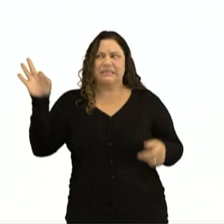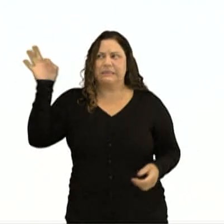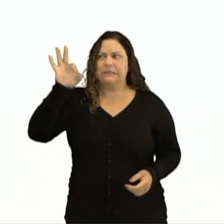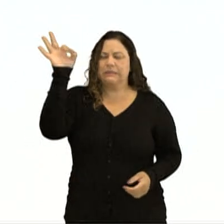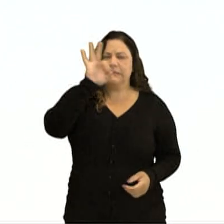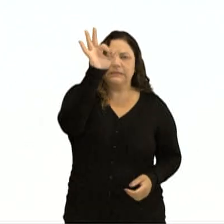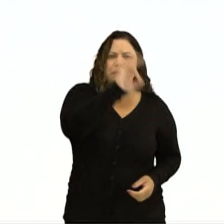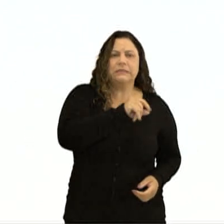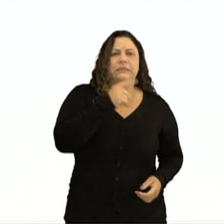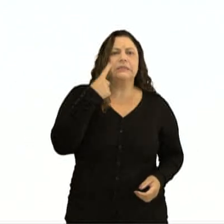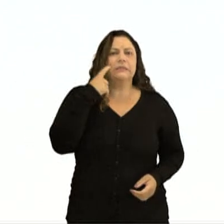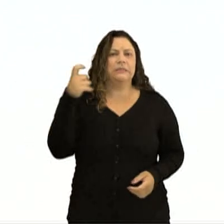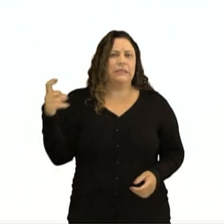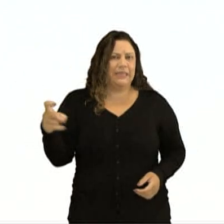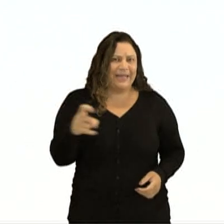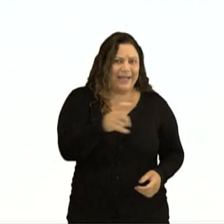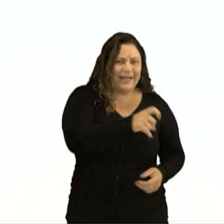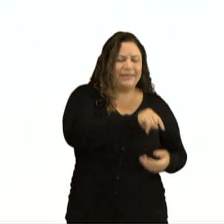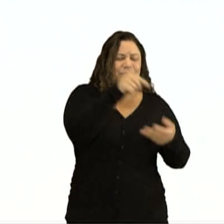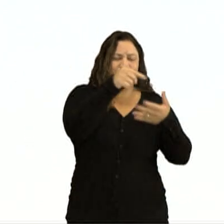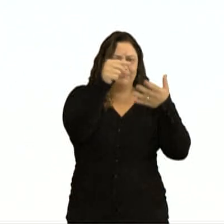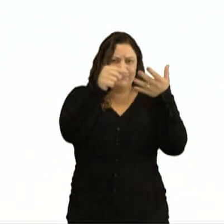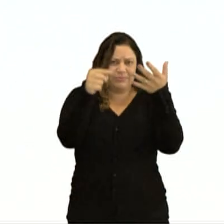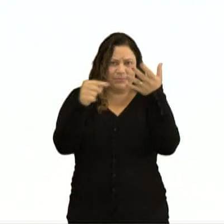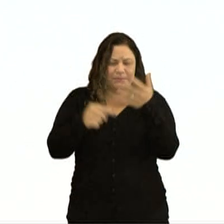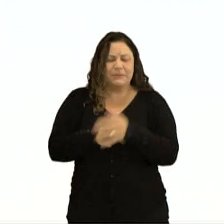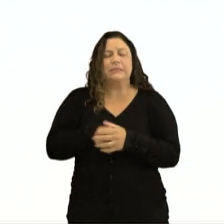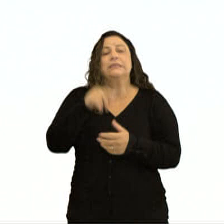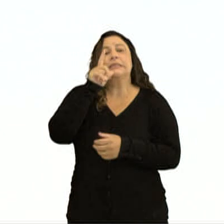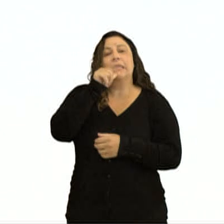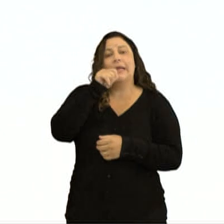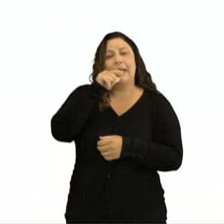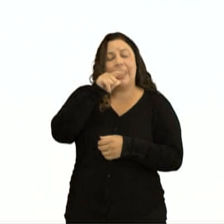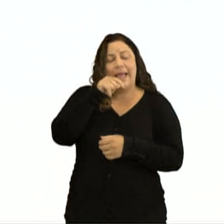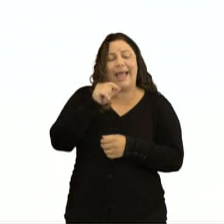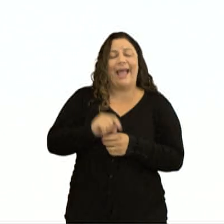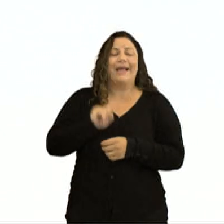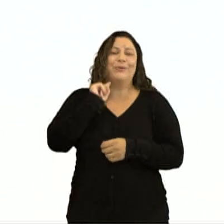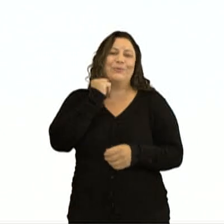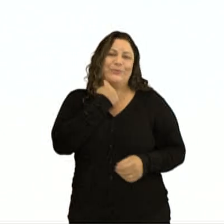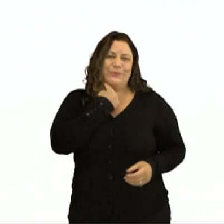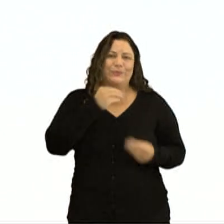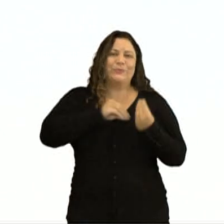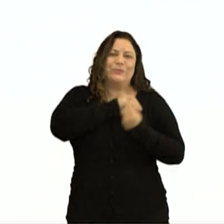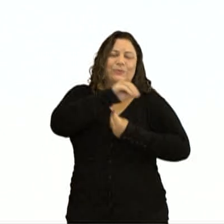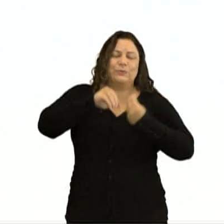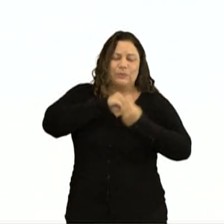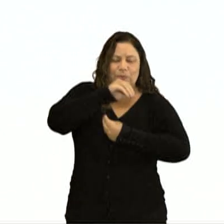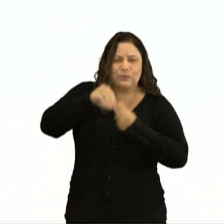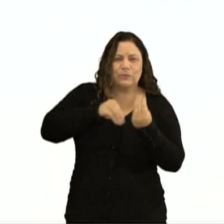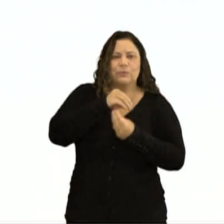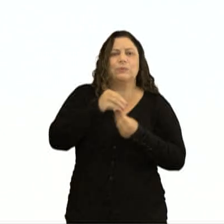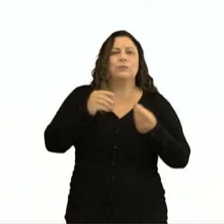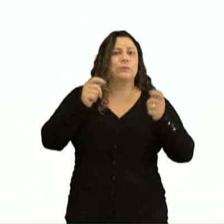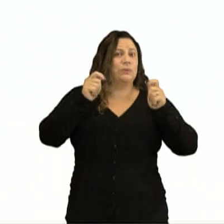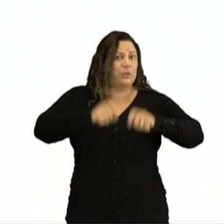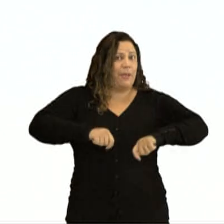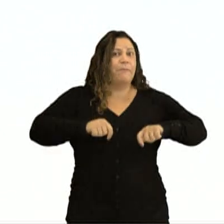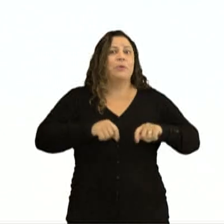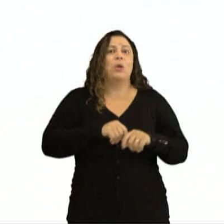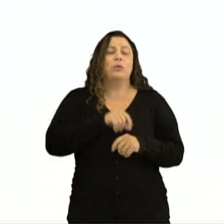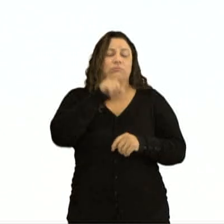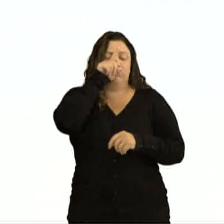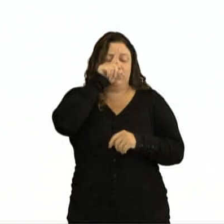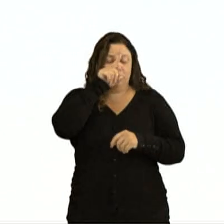insetos, ratos. Portanto, água contaminada por esses meios, elas podem